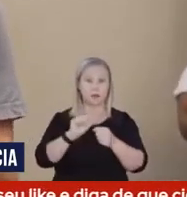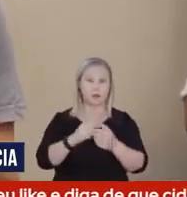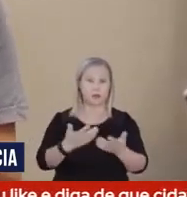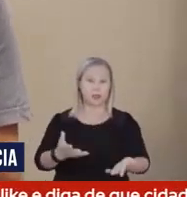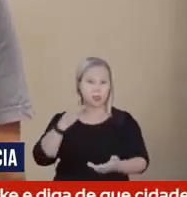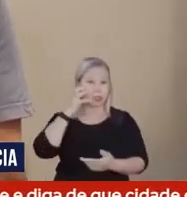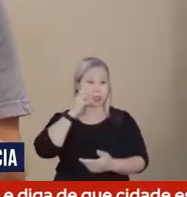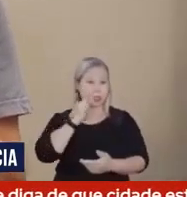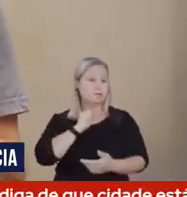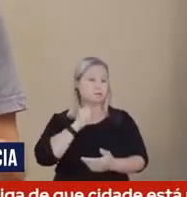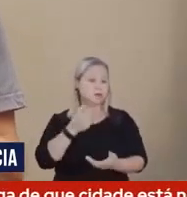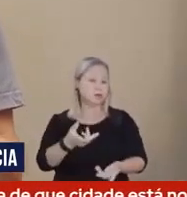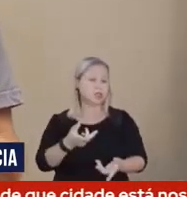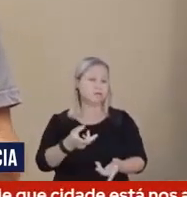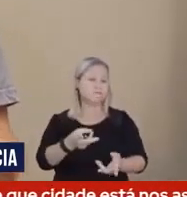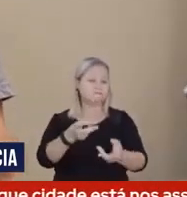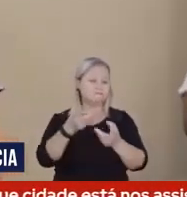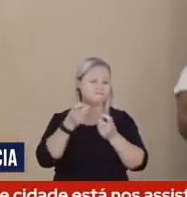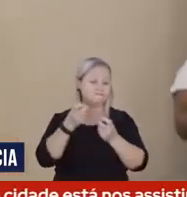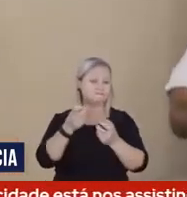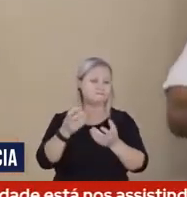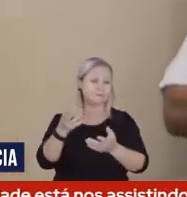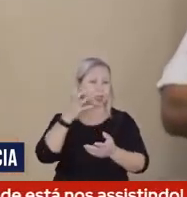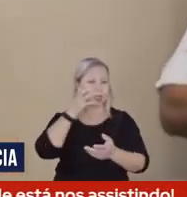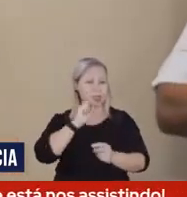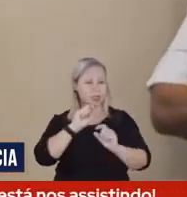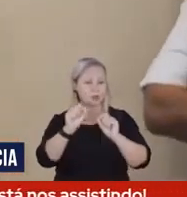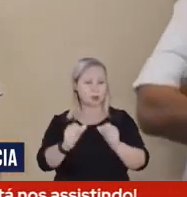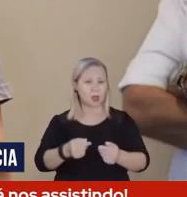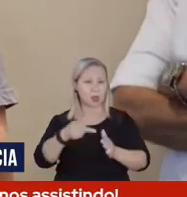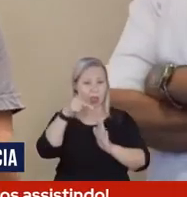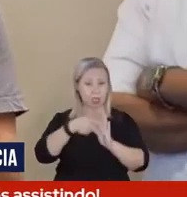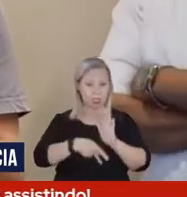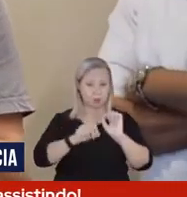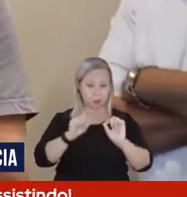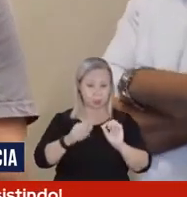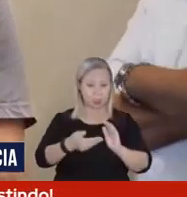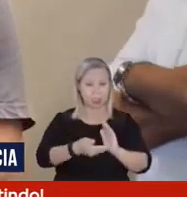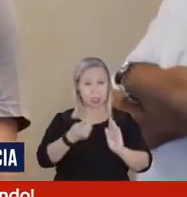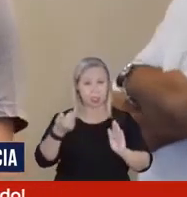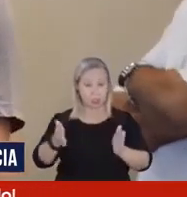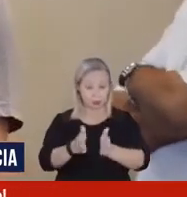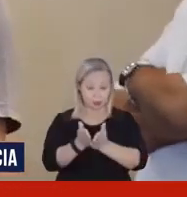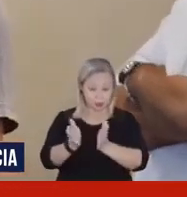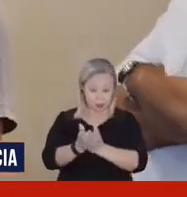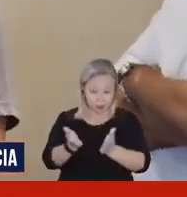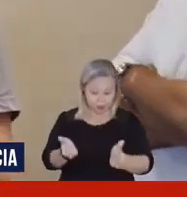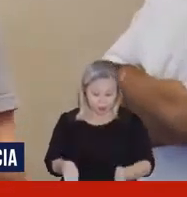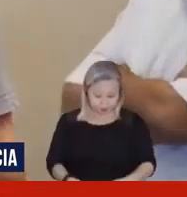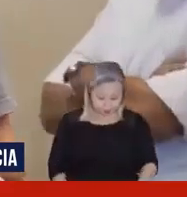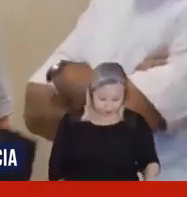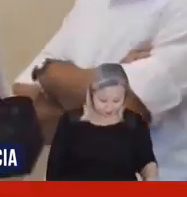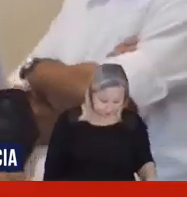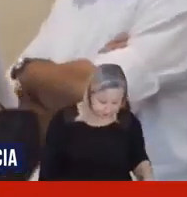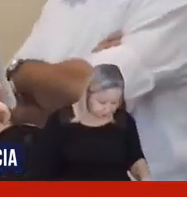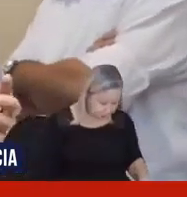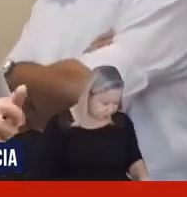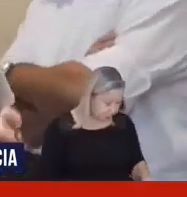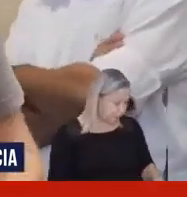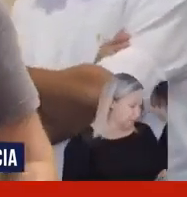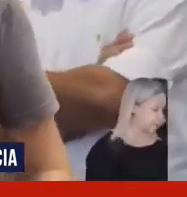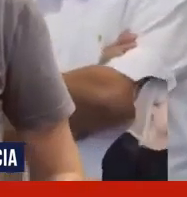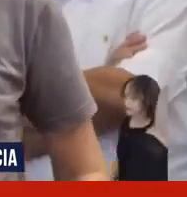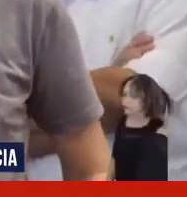que é um projeto que retira dos pobres via preço e que aumenta o lucro dos dividendos dos acionistas.